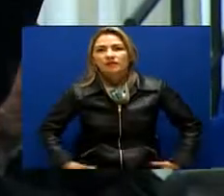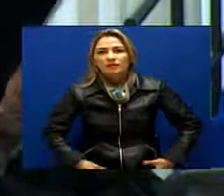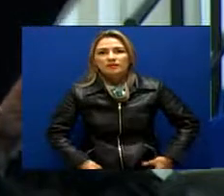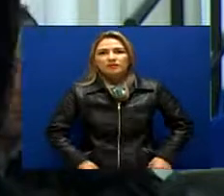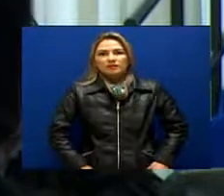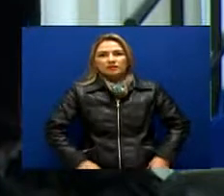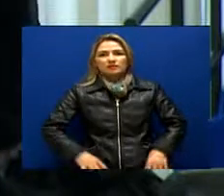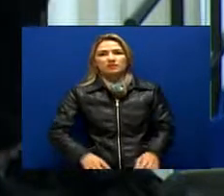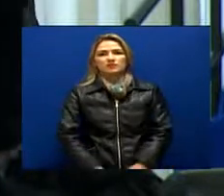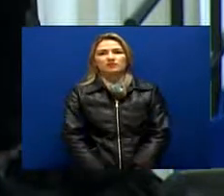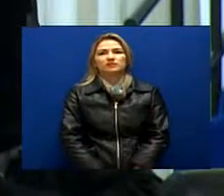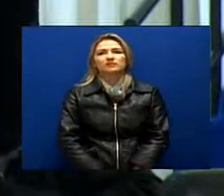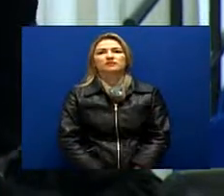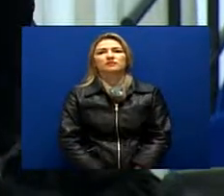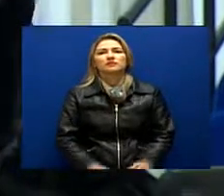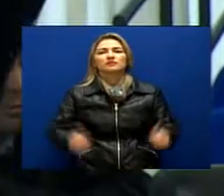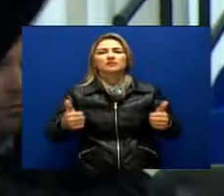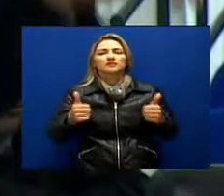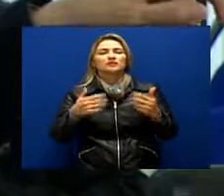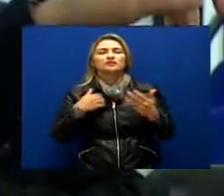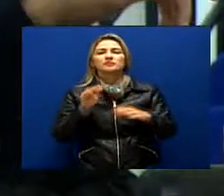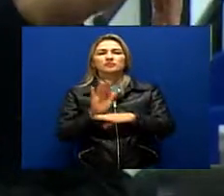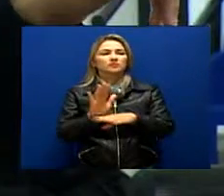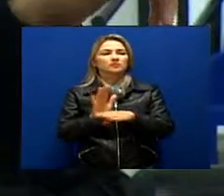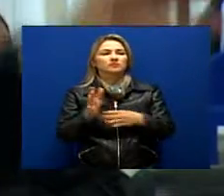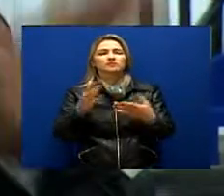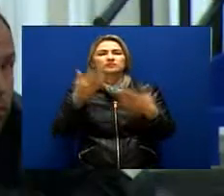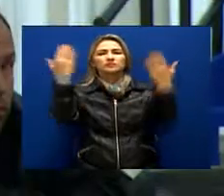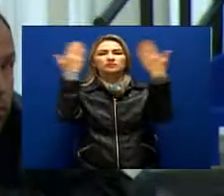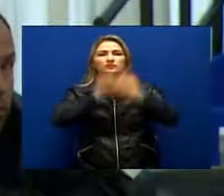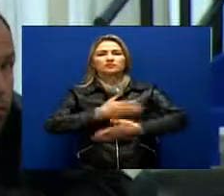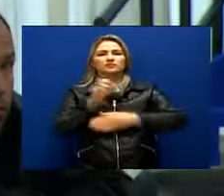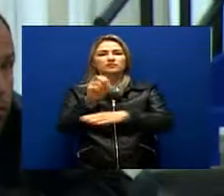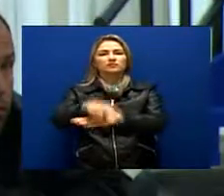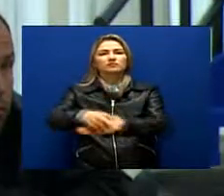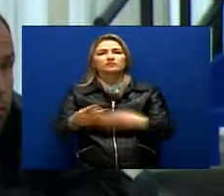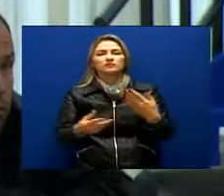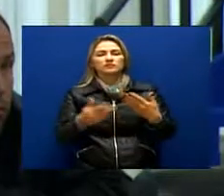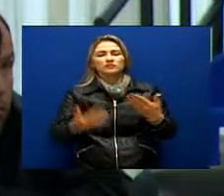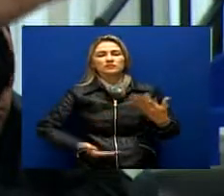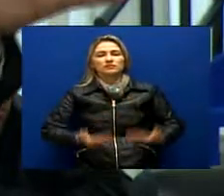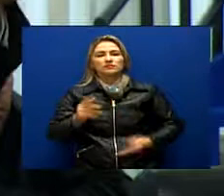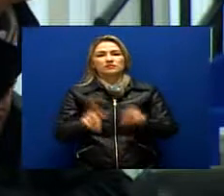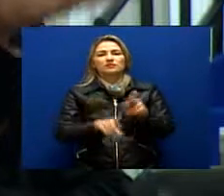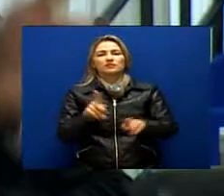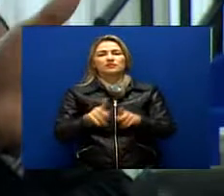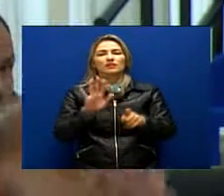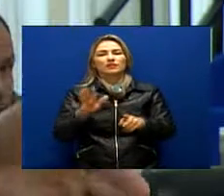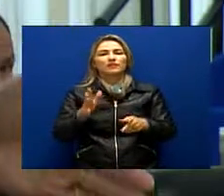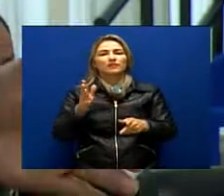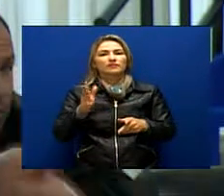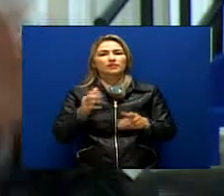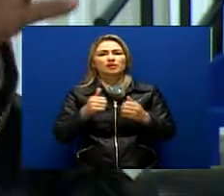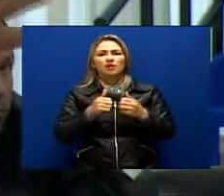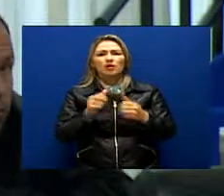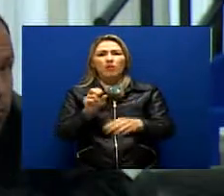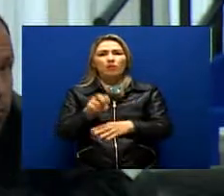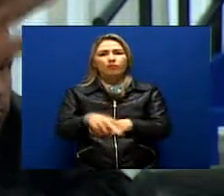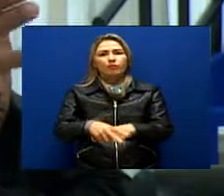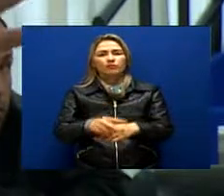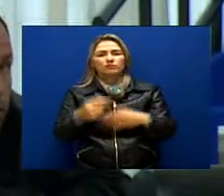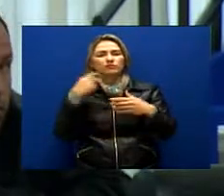extremamente... Sempre fui defensor do concurso público e não da terceirização. Mas, desde o início, eu tive um discurso muito claro. Eu